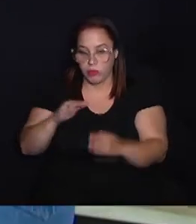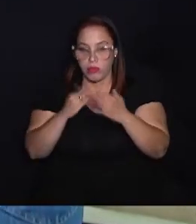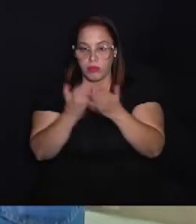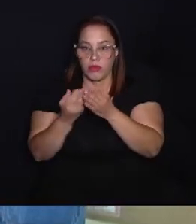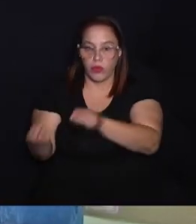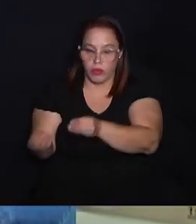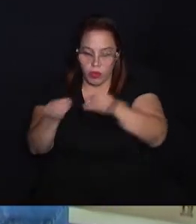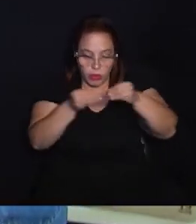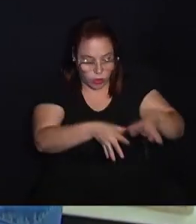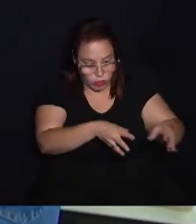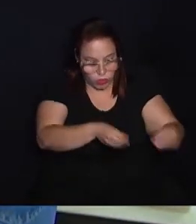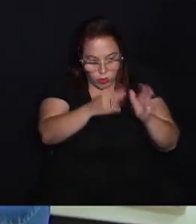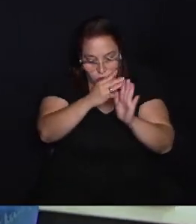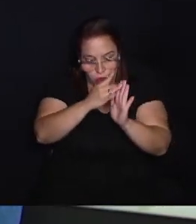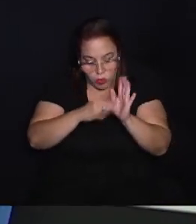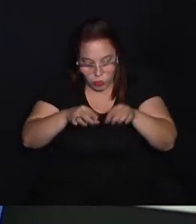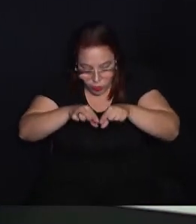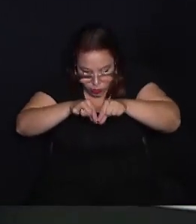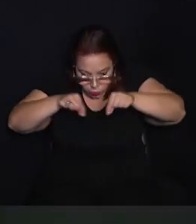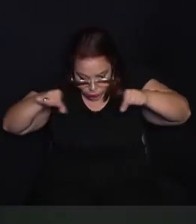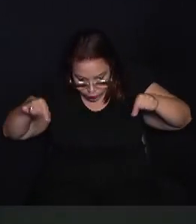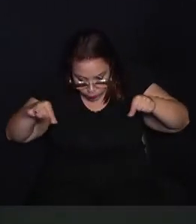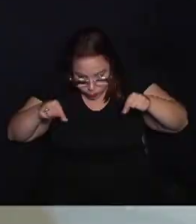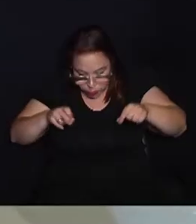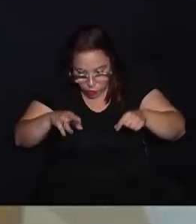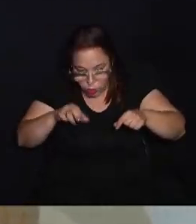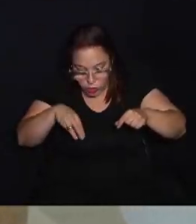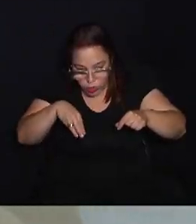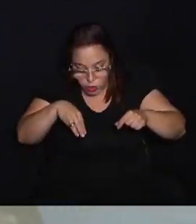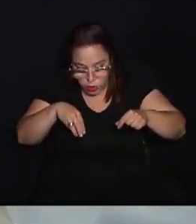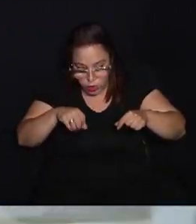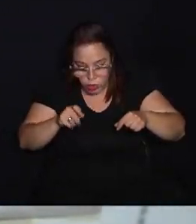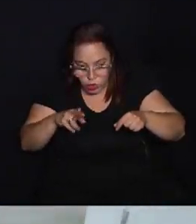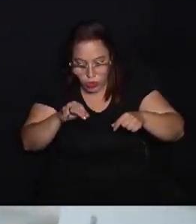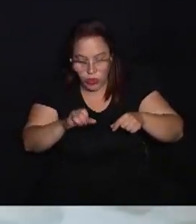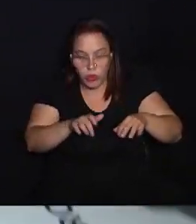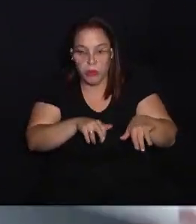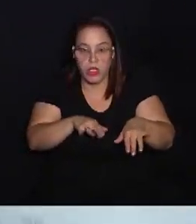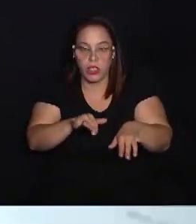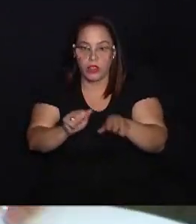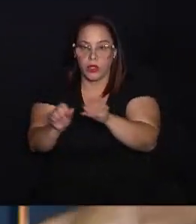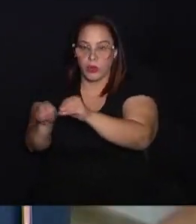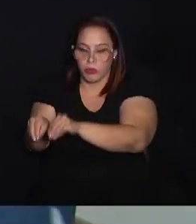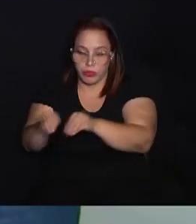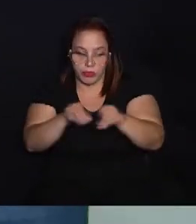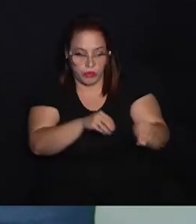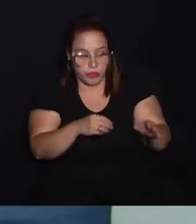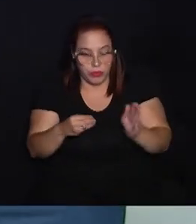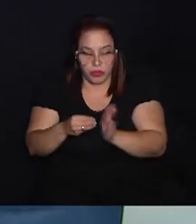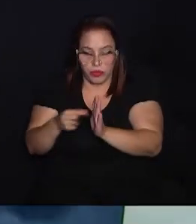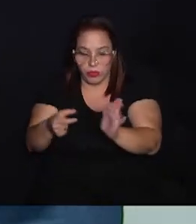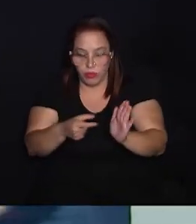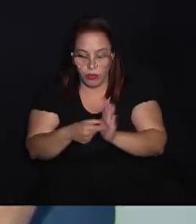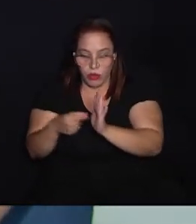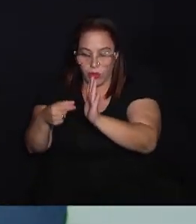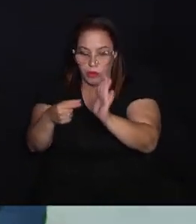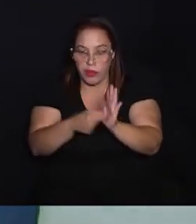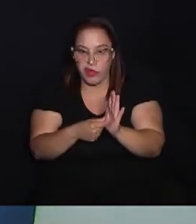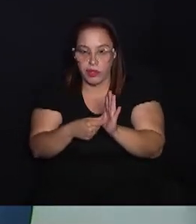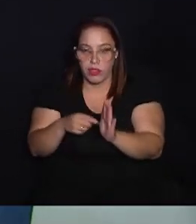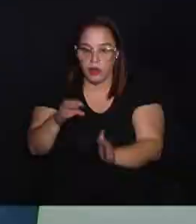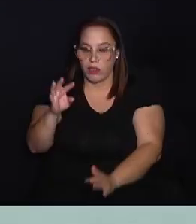locais de votação começou logo que os portões das escolas foram fechados. Bem antes das 5 horas da tarde,